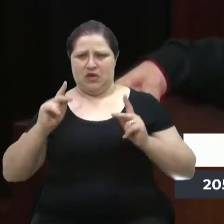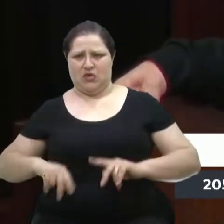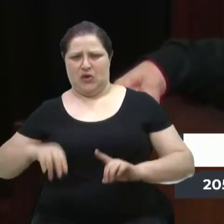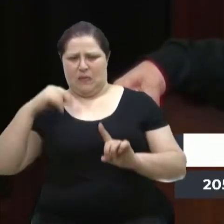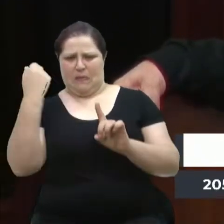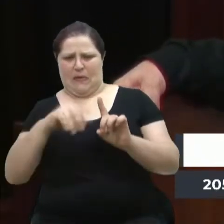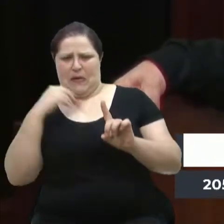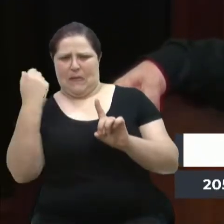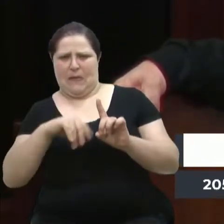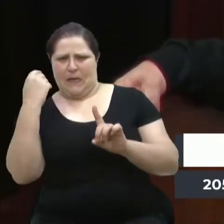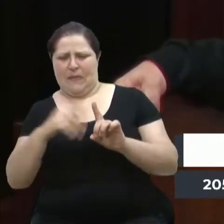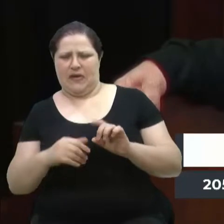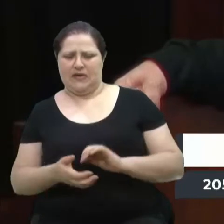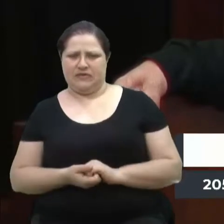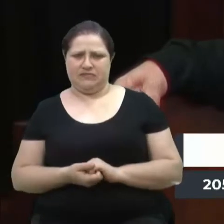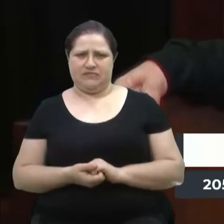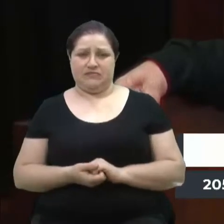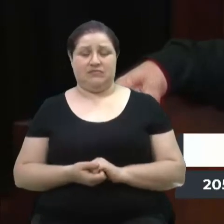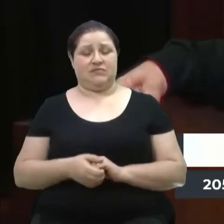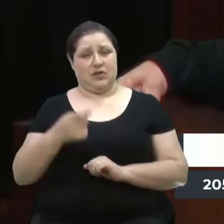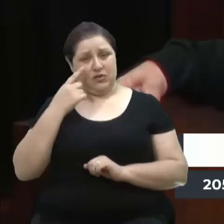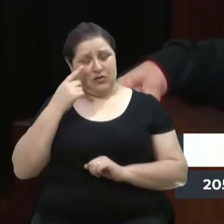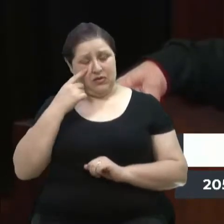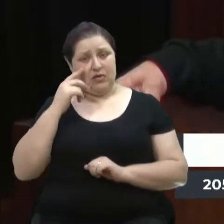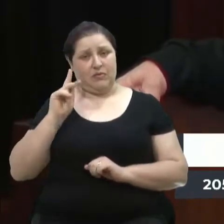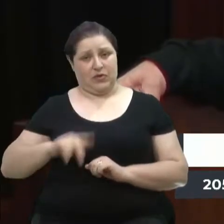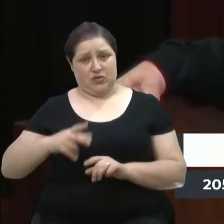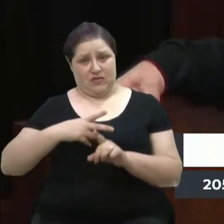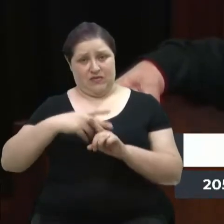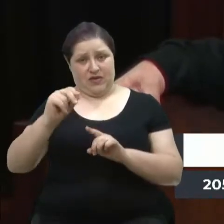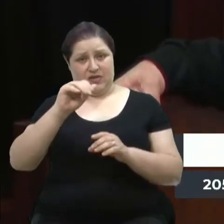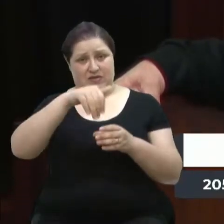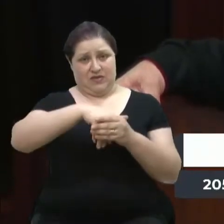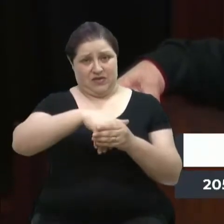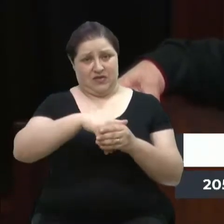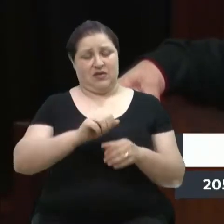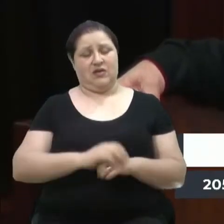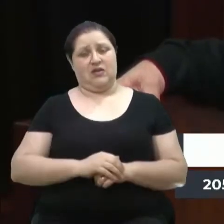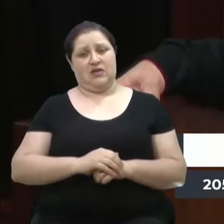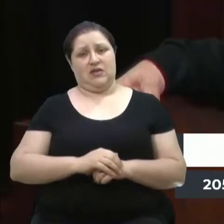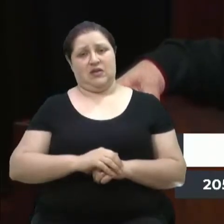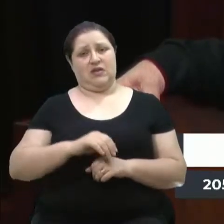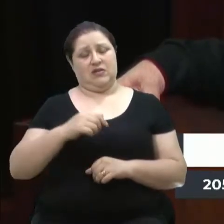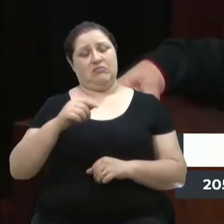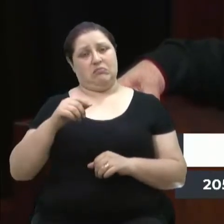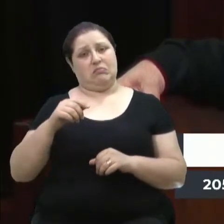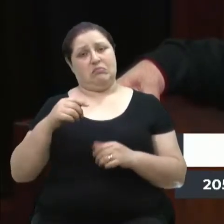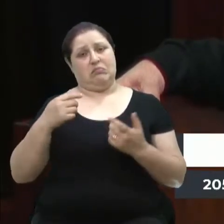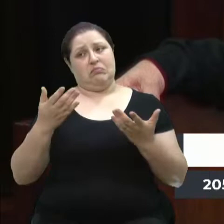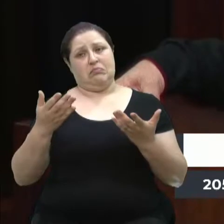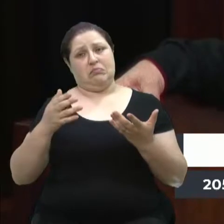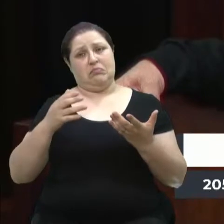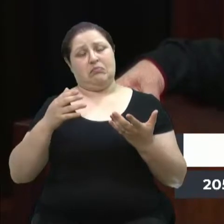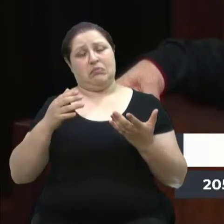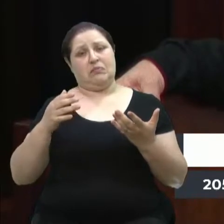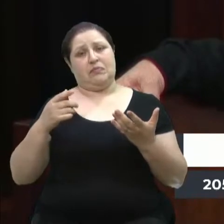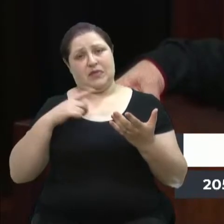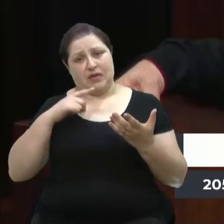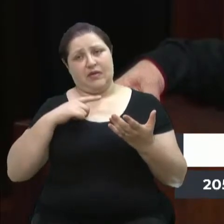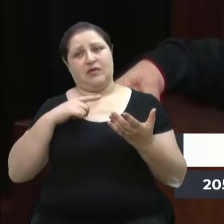nas costas e parabéns que a gente tem que estar disposto a ouvir críticas e o vereador Cadore O senhor falou que tem pessoas estão vendendo